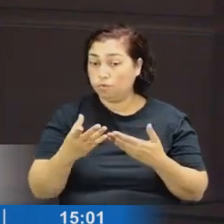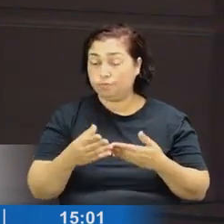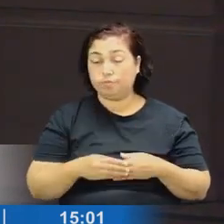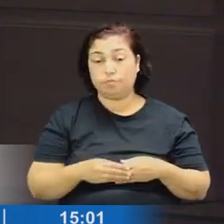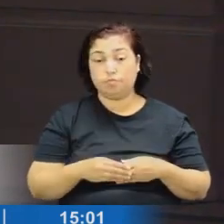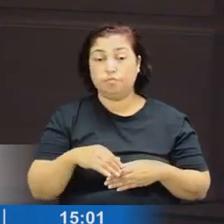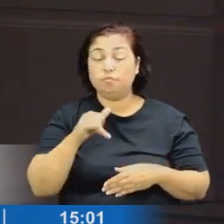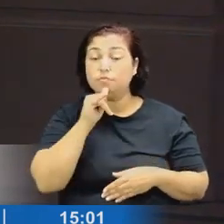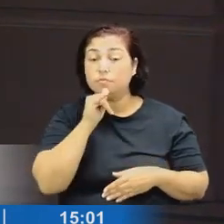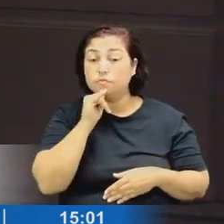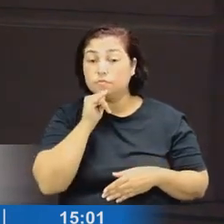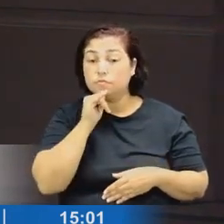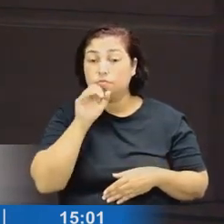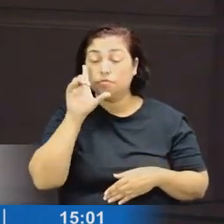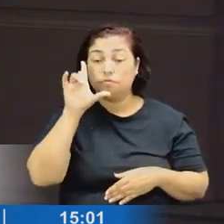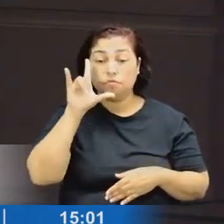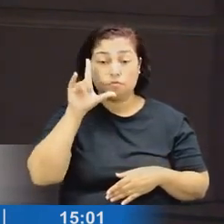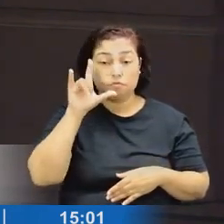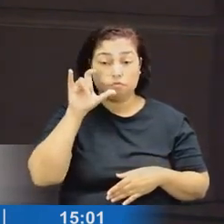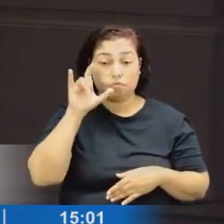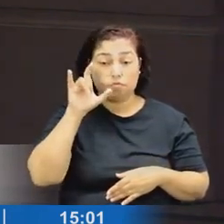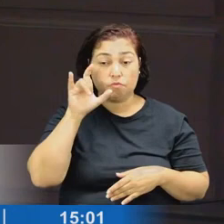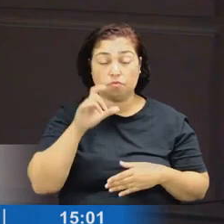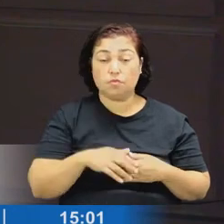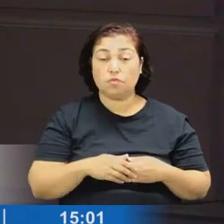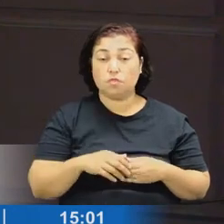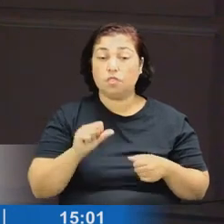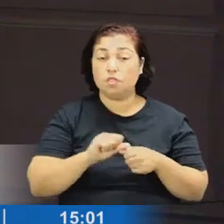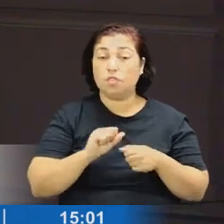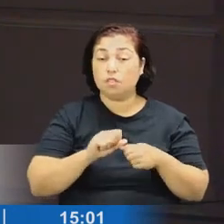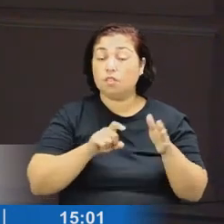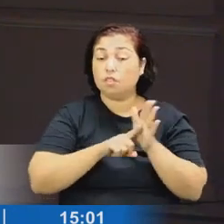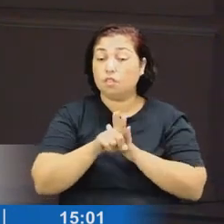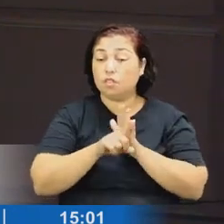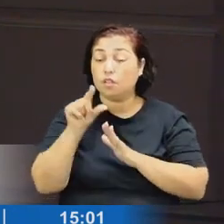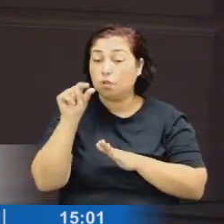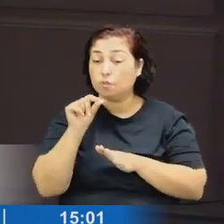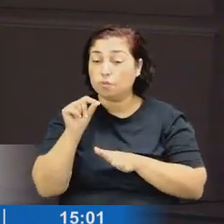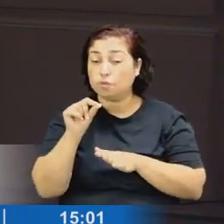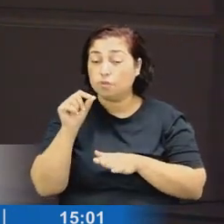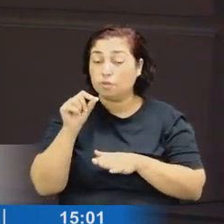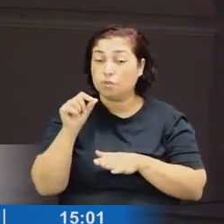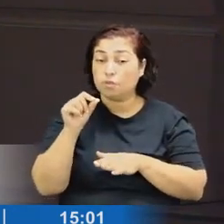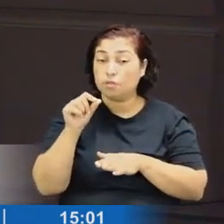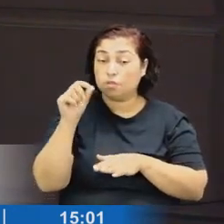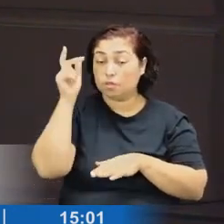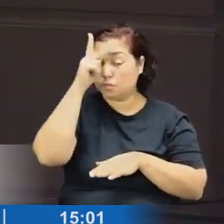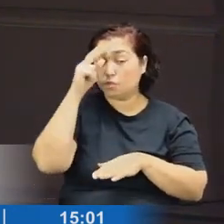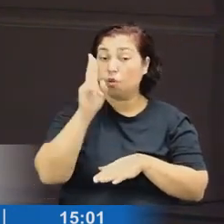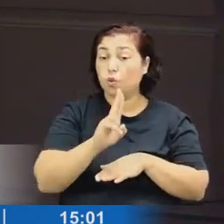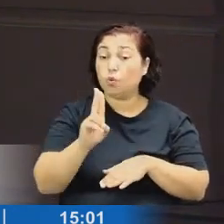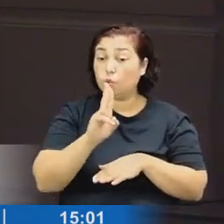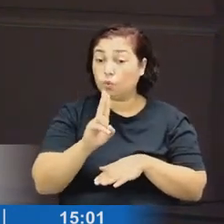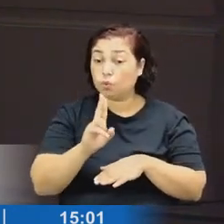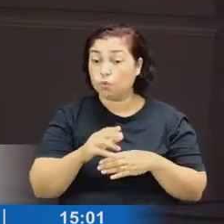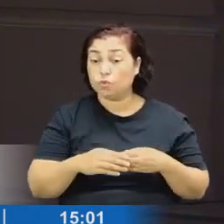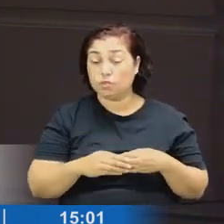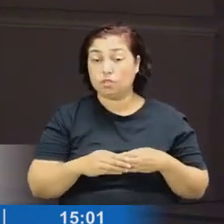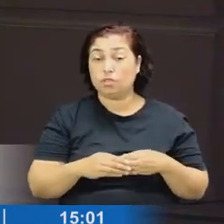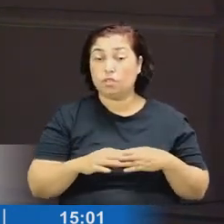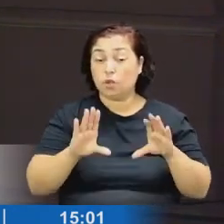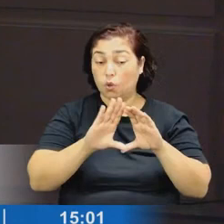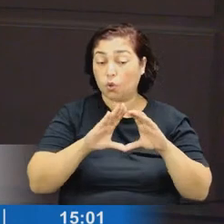Instagram né poucas pessoas também eu fiz essas pesquisas essas pesquisas todas pouca gente usa o Instagram na comunidade também cara comunidade mais Facebook mesmo